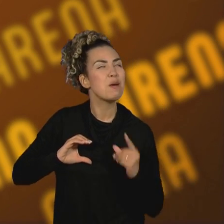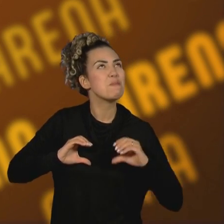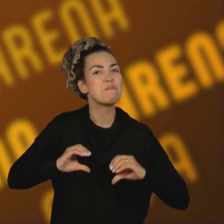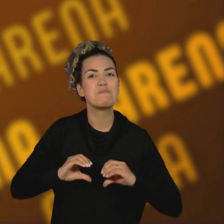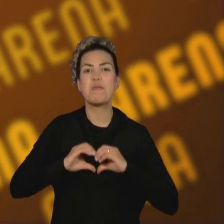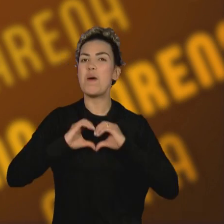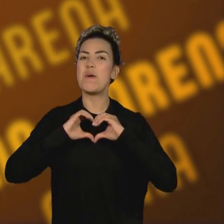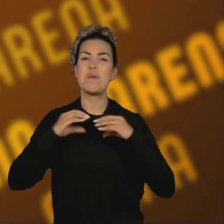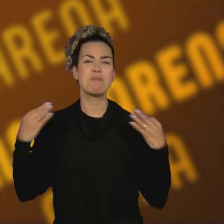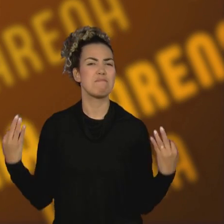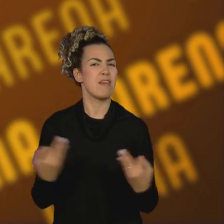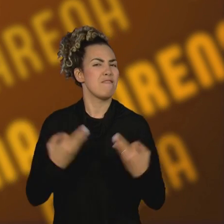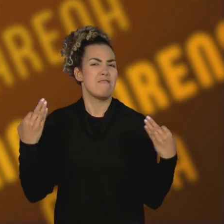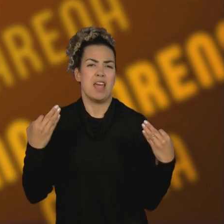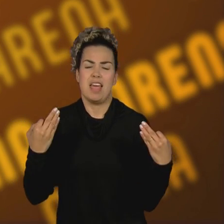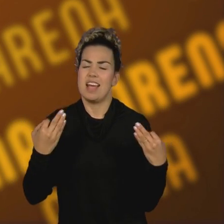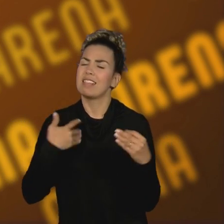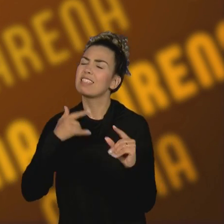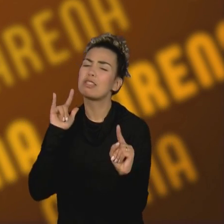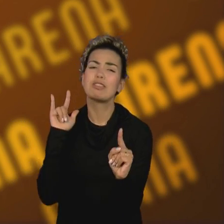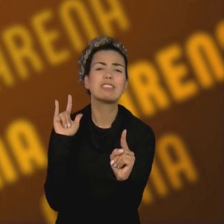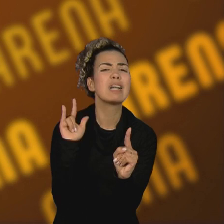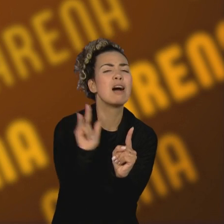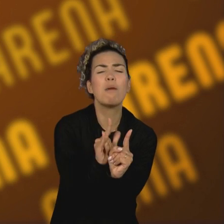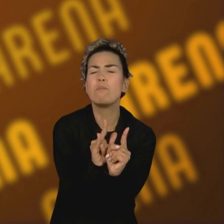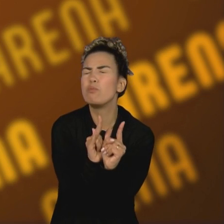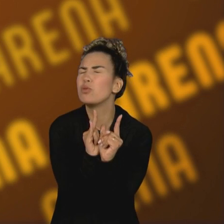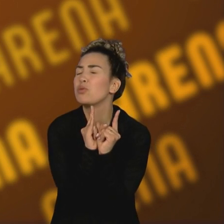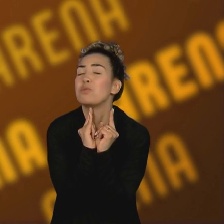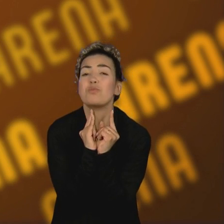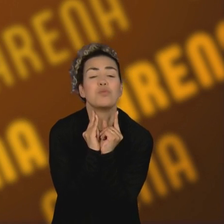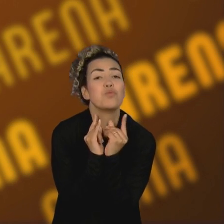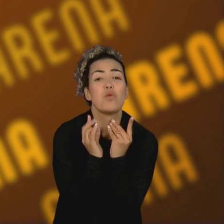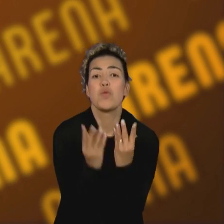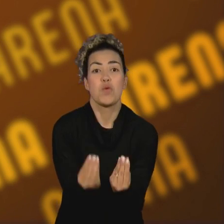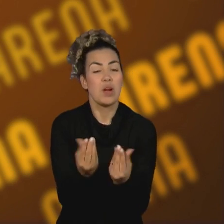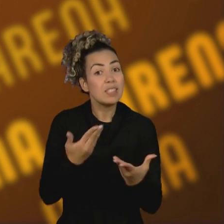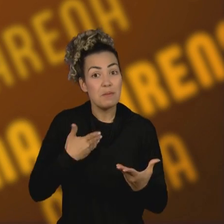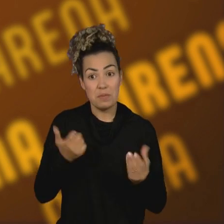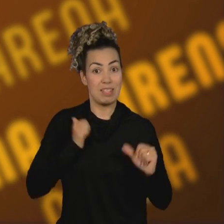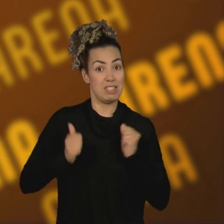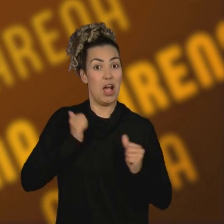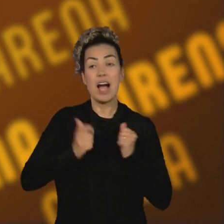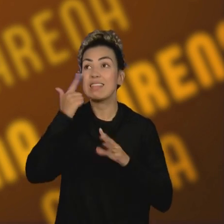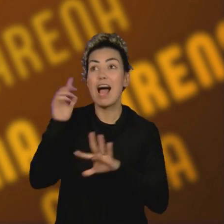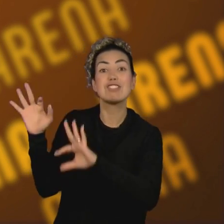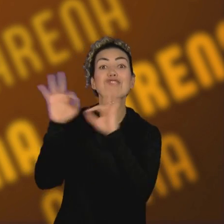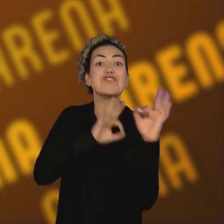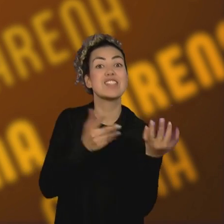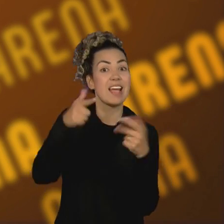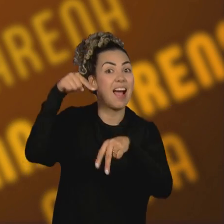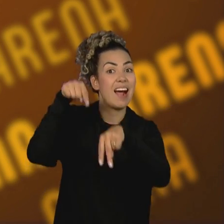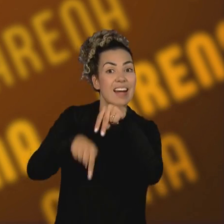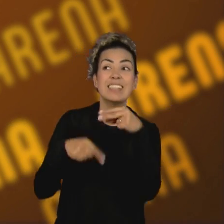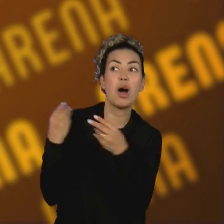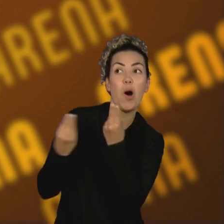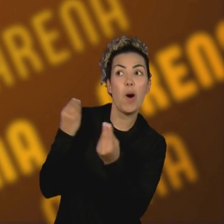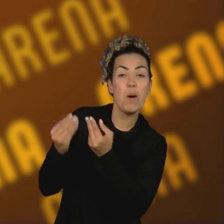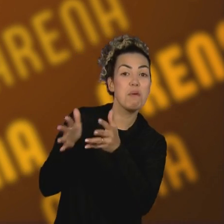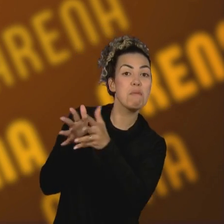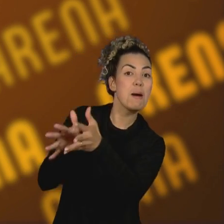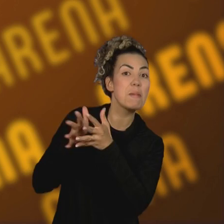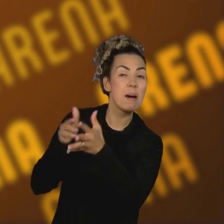amor. Tá, te amo muito, tô louca para ver essa entrevista de vocês aí, que vai ser